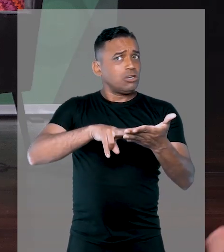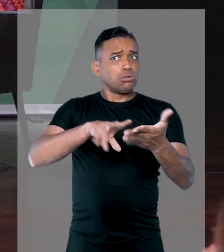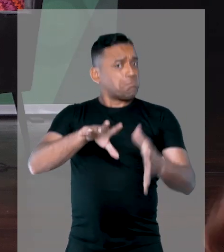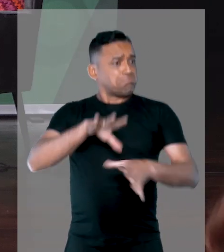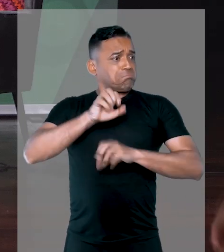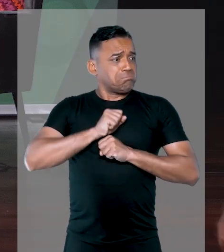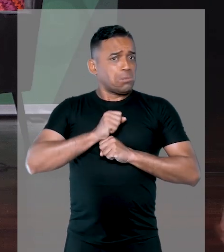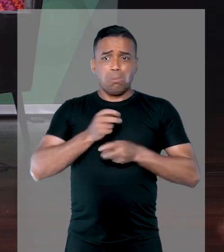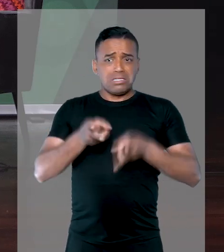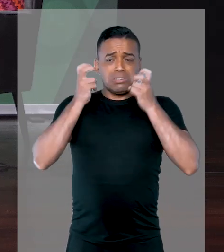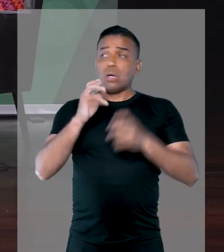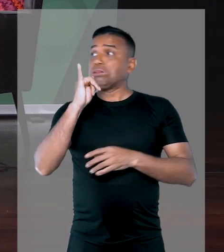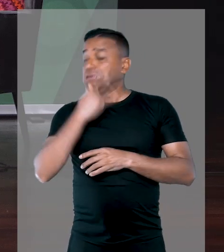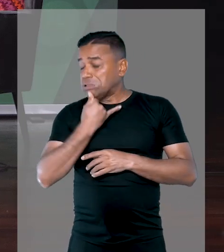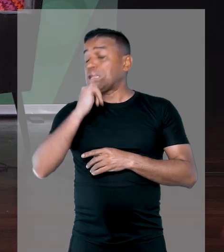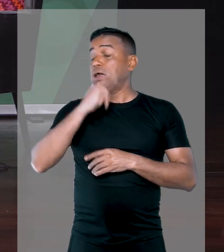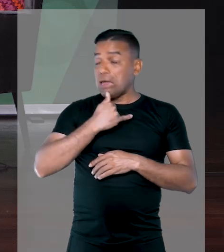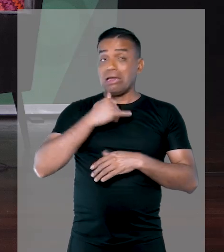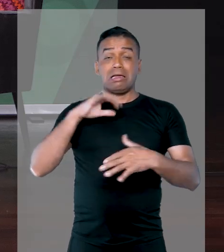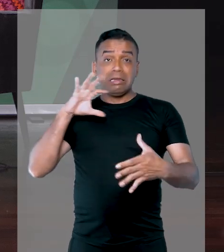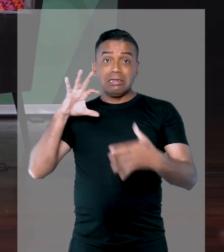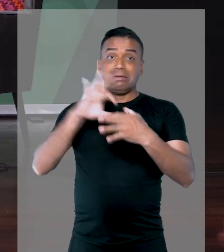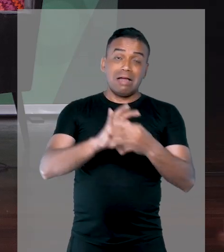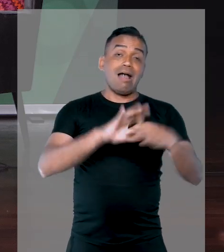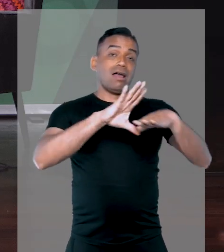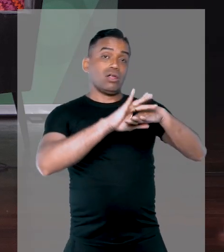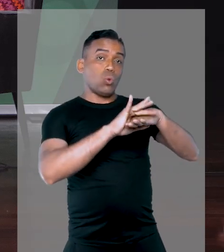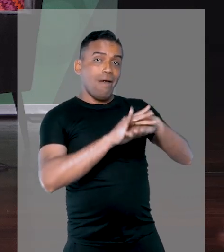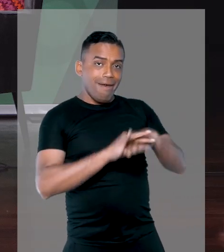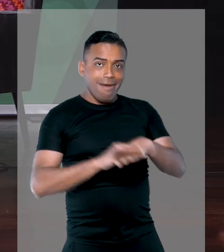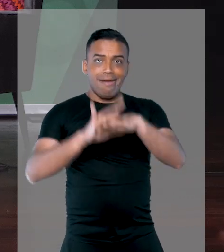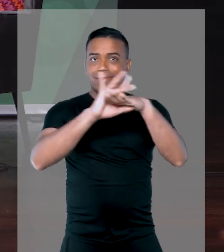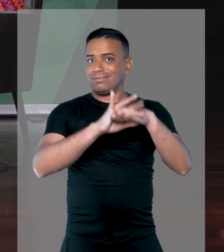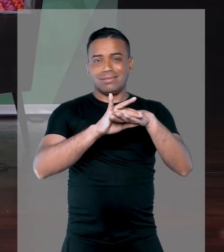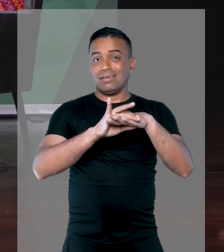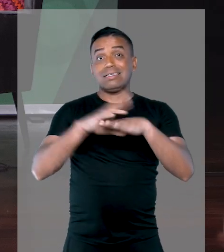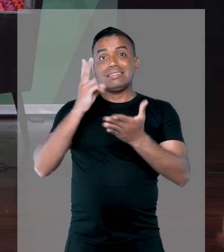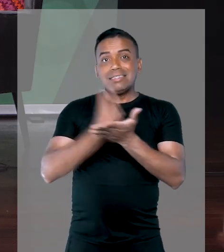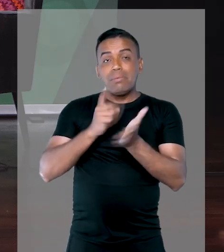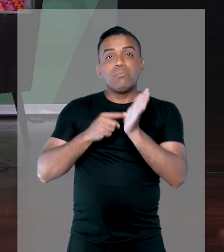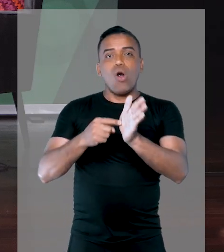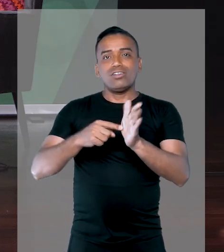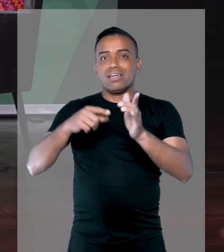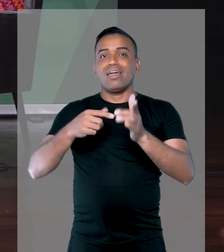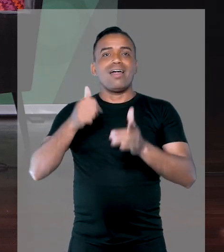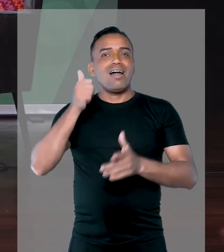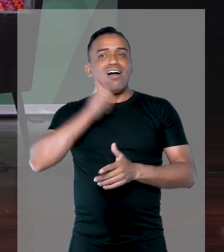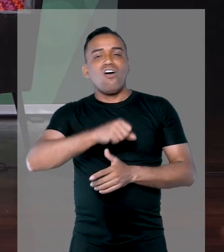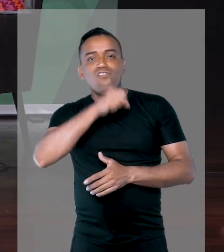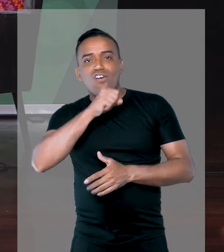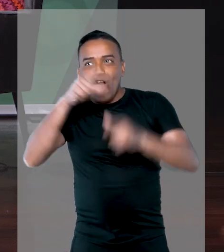essa tristeza que acompanha a doença normalmente, né? Traz esse zelo da sua avó, essa preocupação